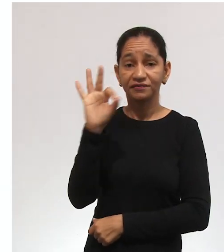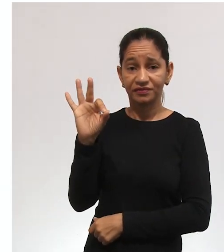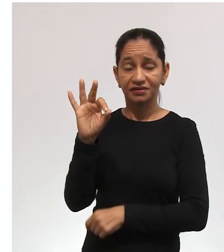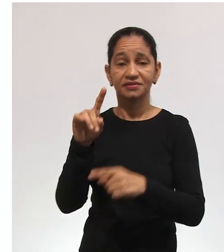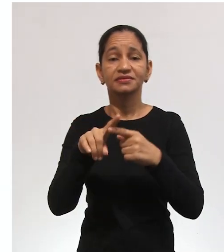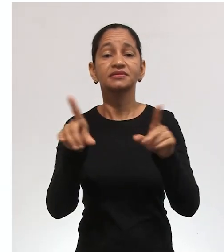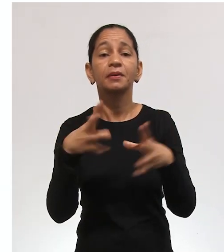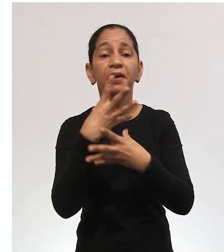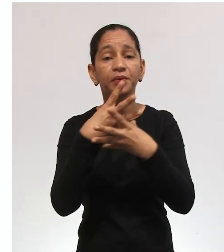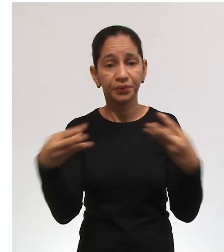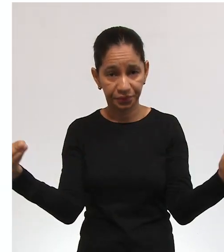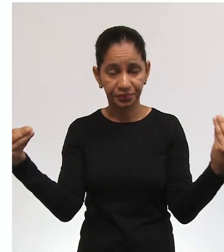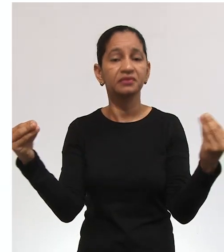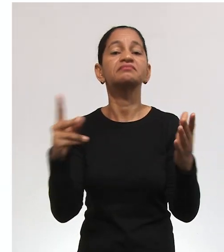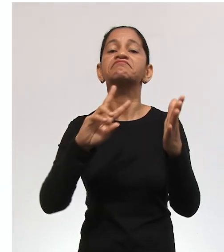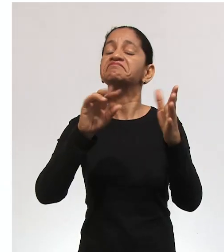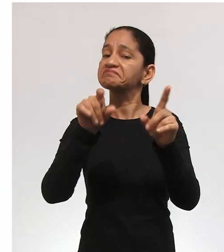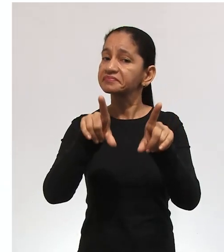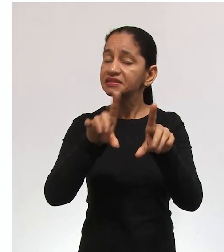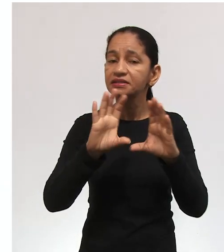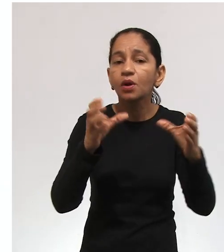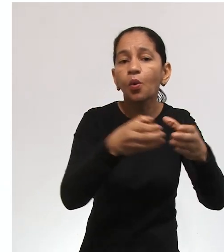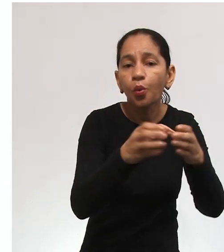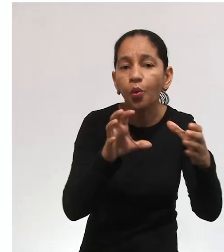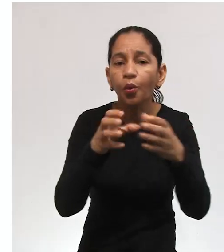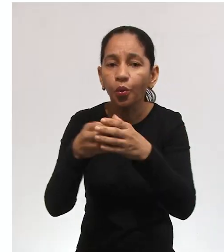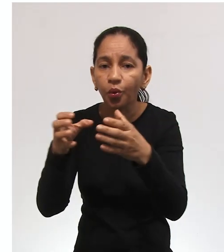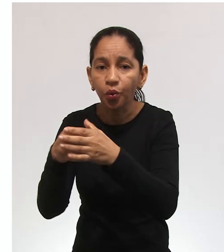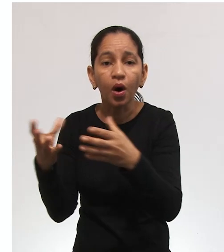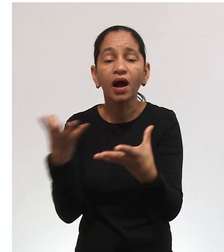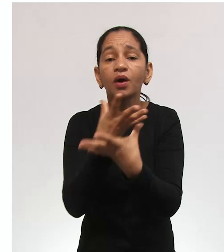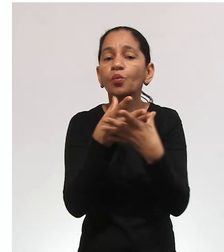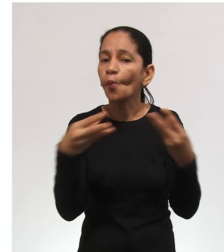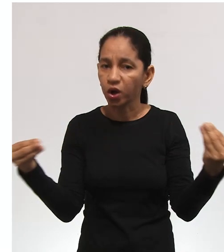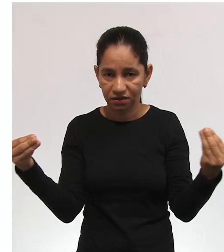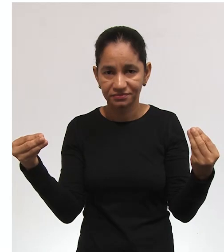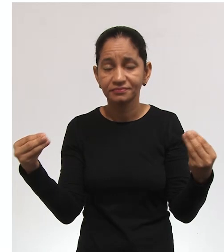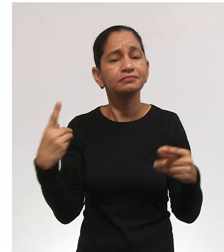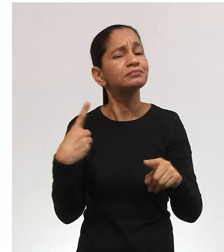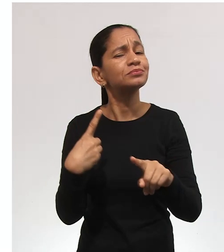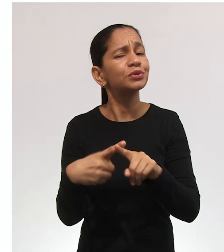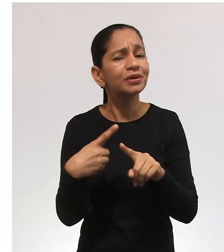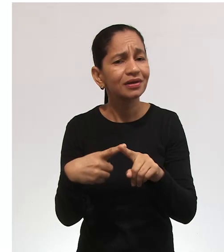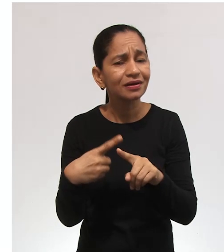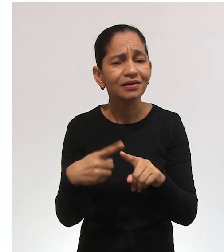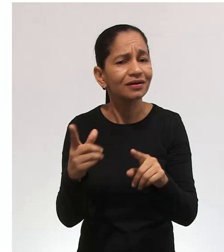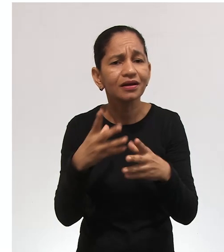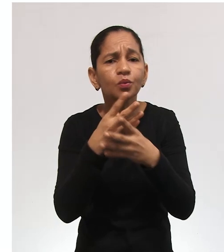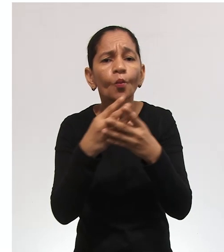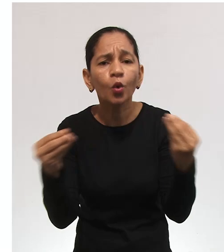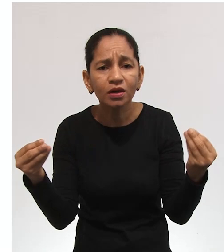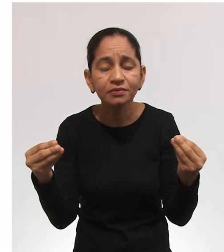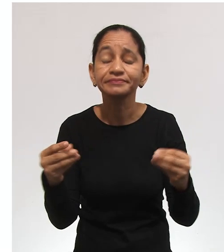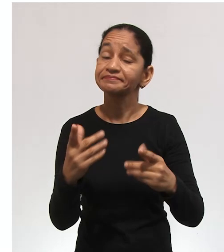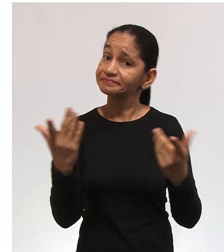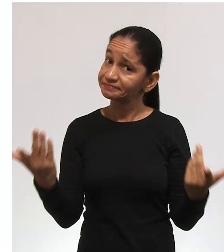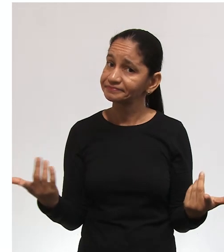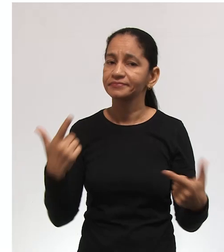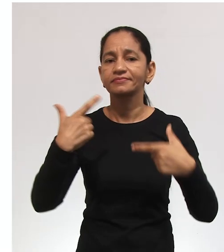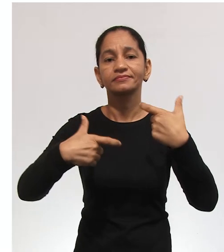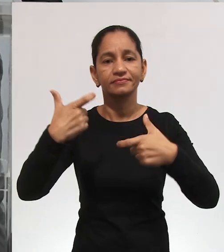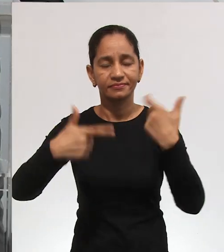1789, extinguiu as corporações de ofício e as companhagens, porque, vejam, eu tenho na